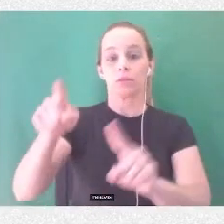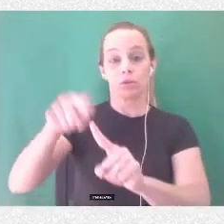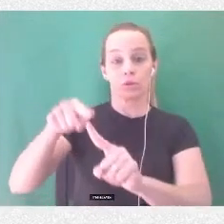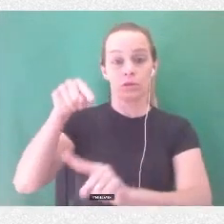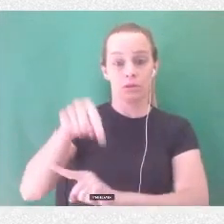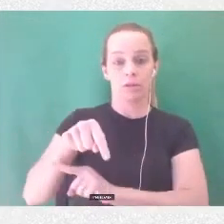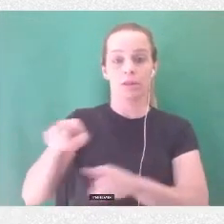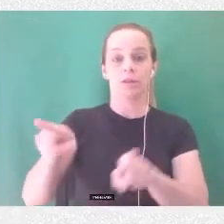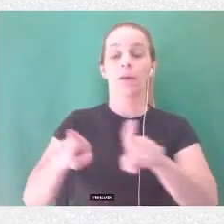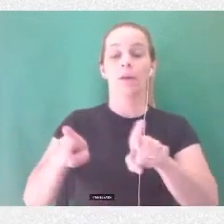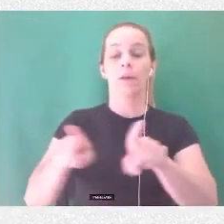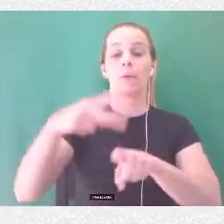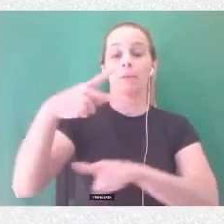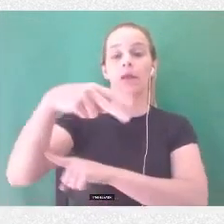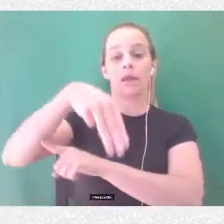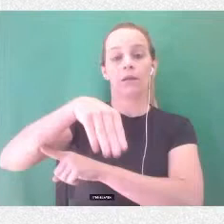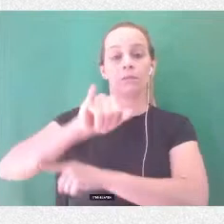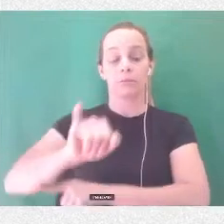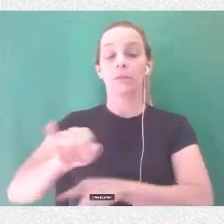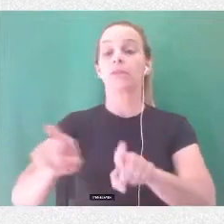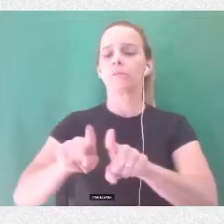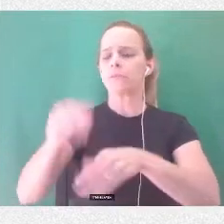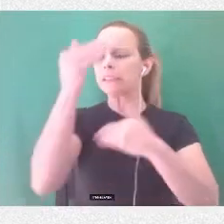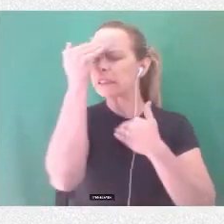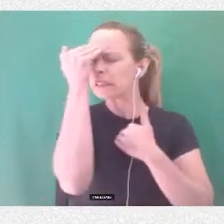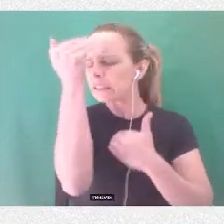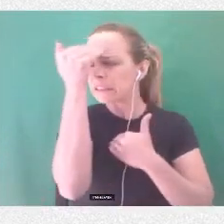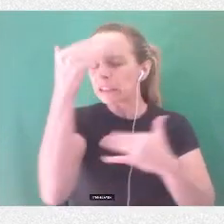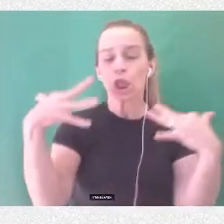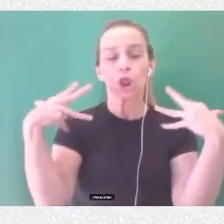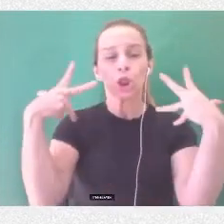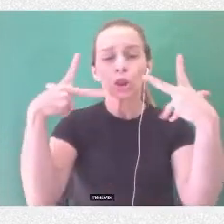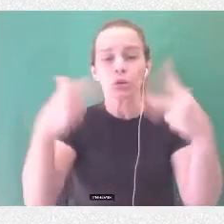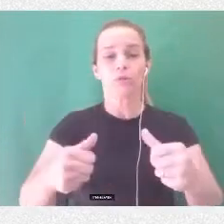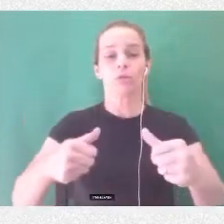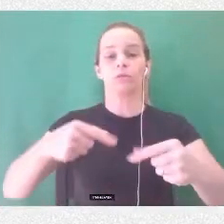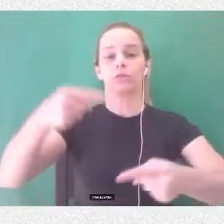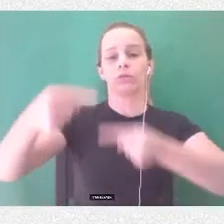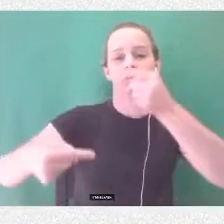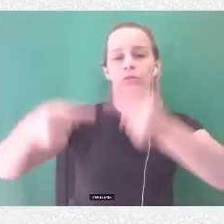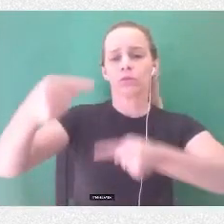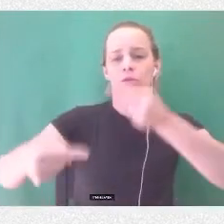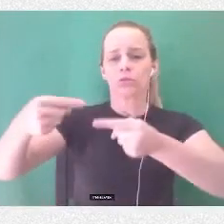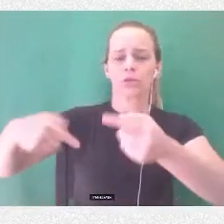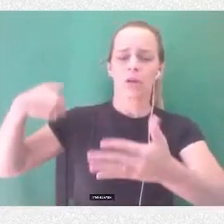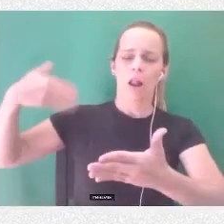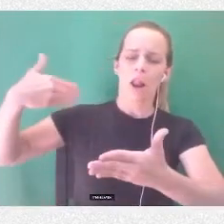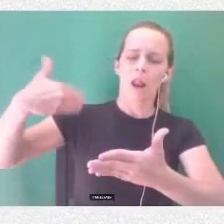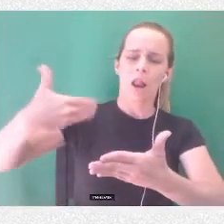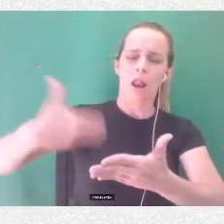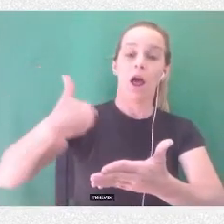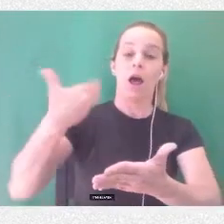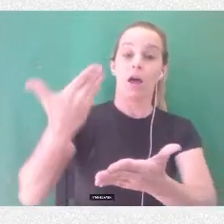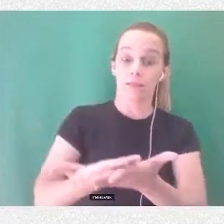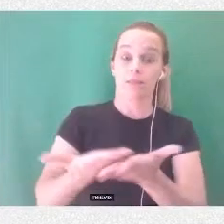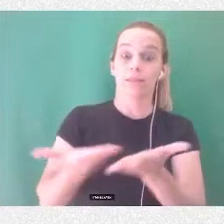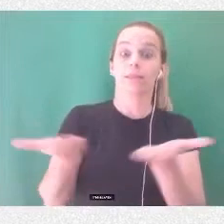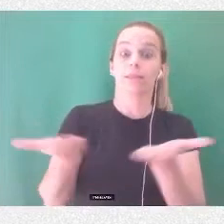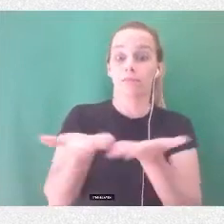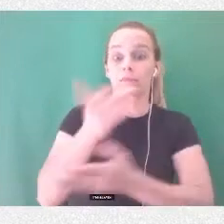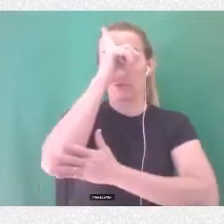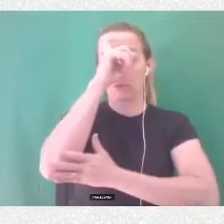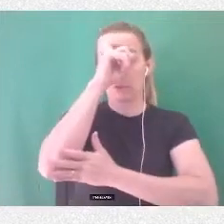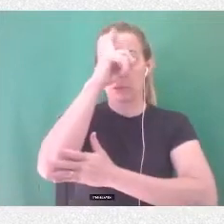PNI, os nossos agradecimentos por tudo aquilo que fora discutido nesse processo importante. Ao Hospital Moinhos